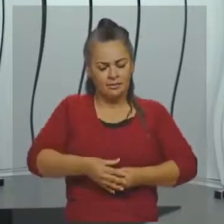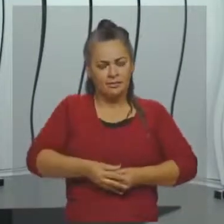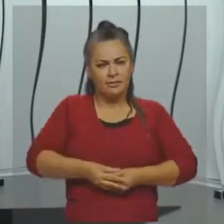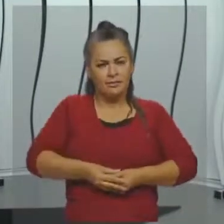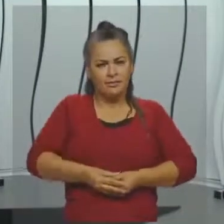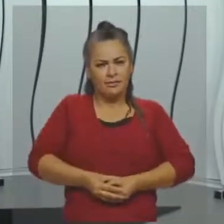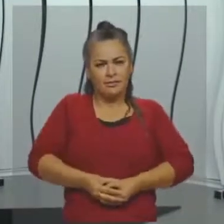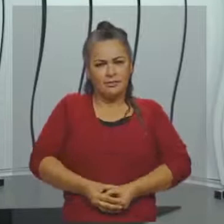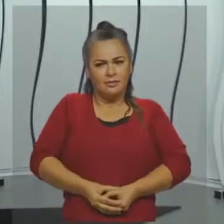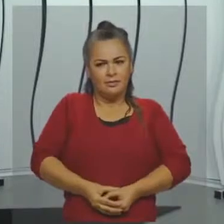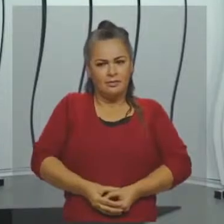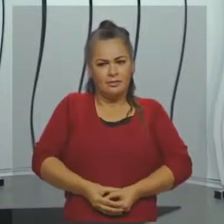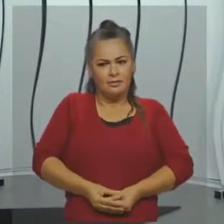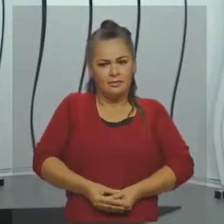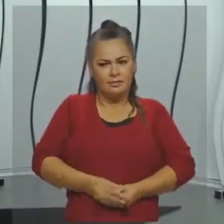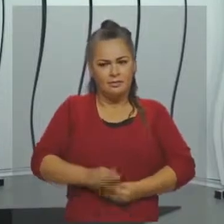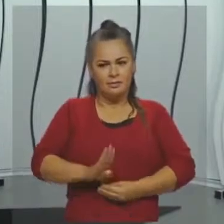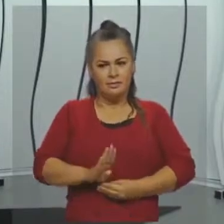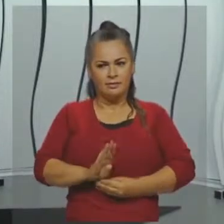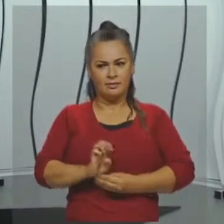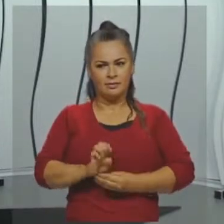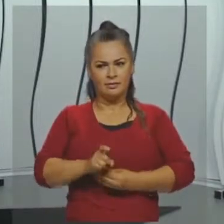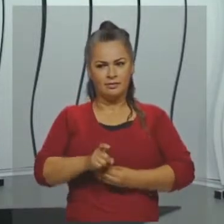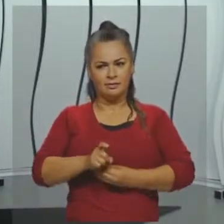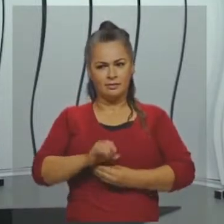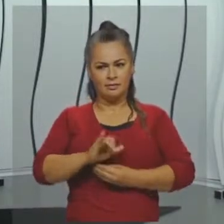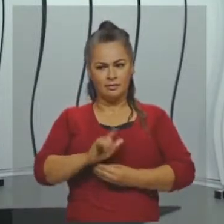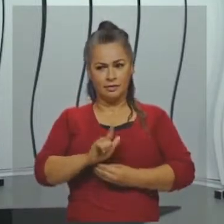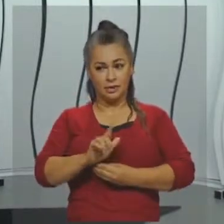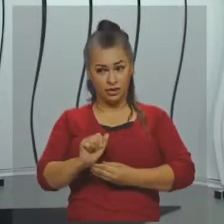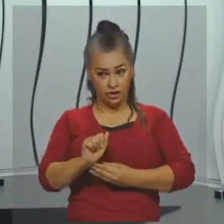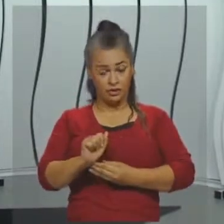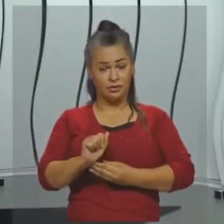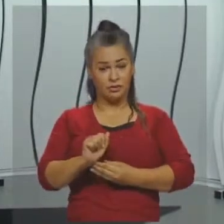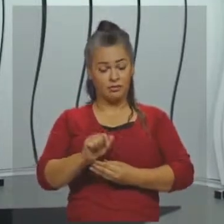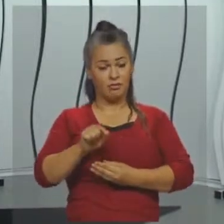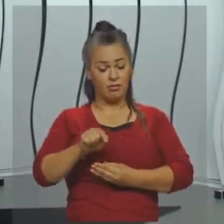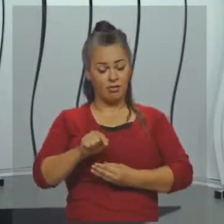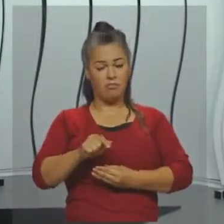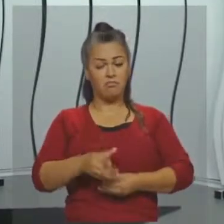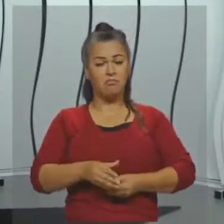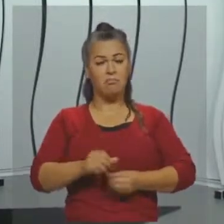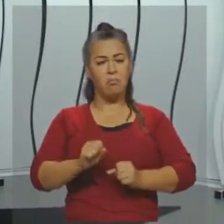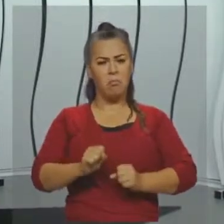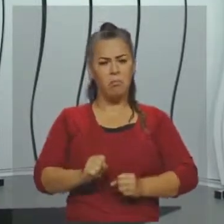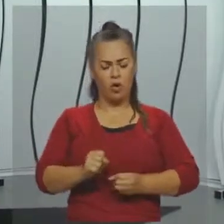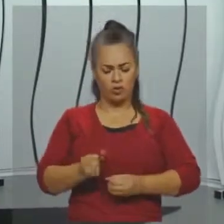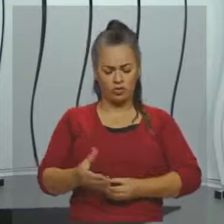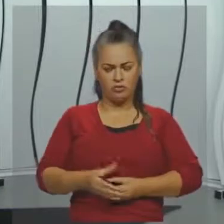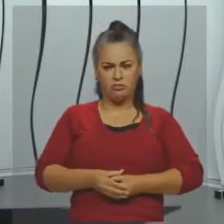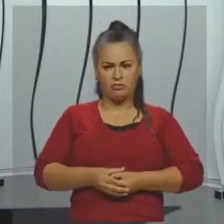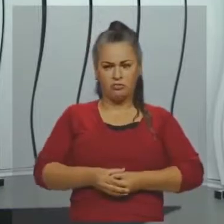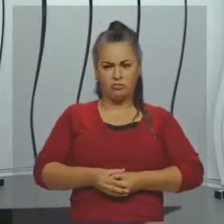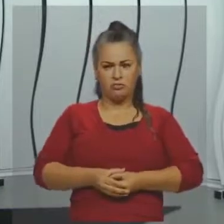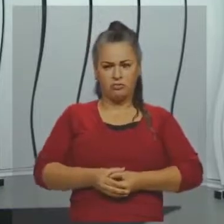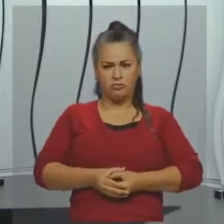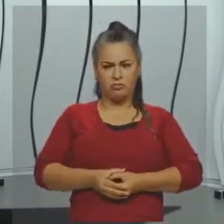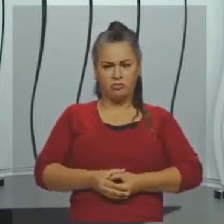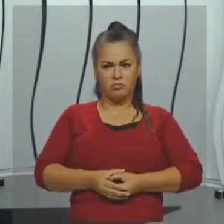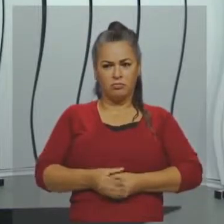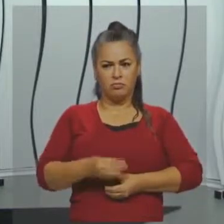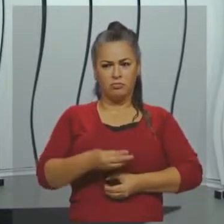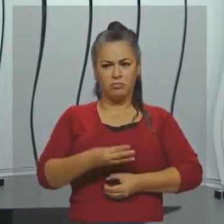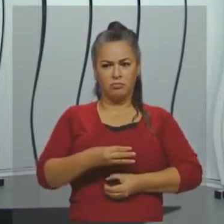tempo todo eliminando urina. Uma bexiga de um ser humano adulto pode armazenar até 300